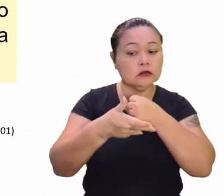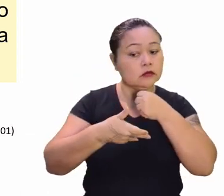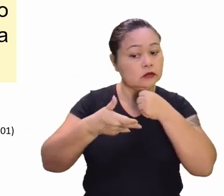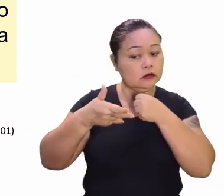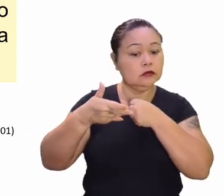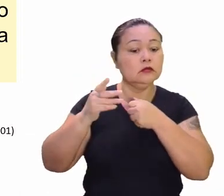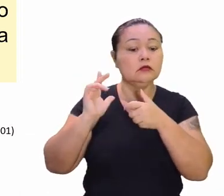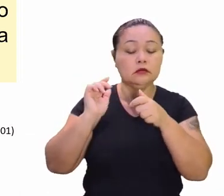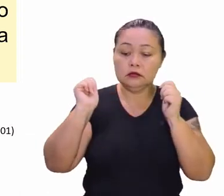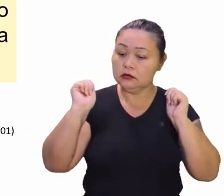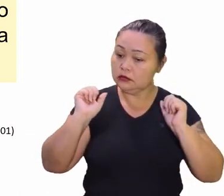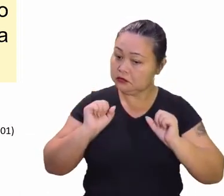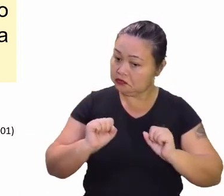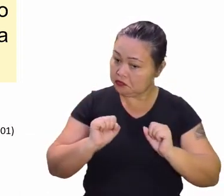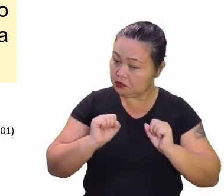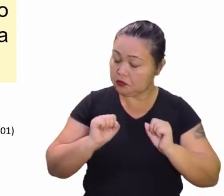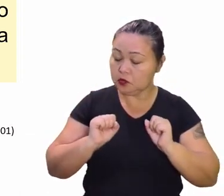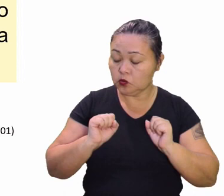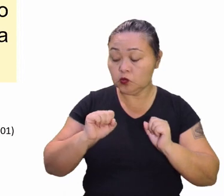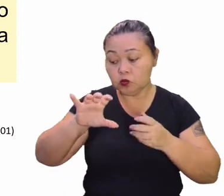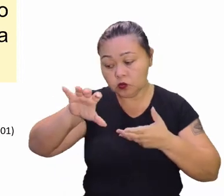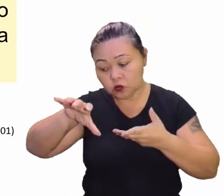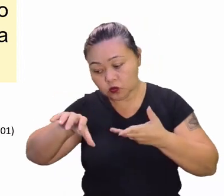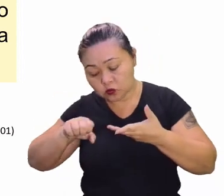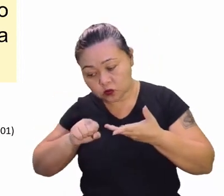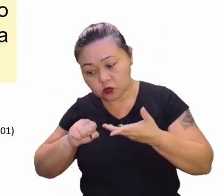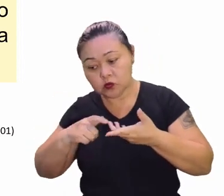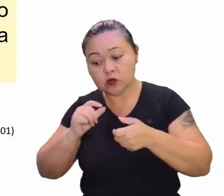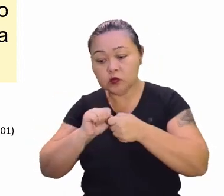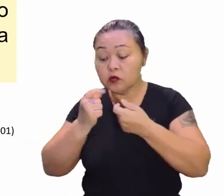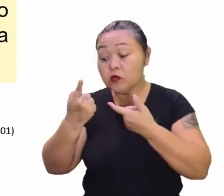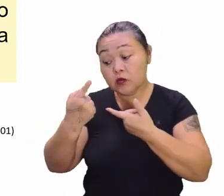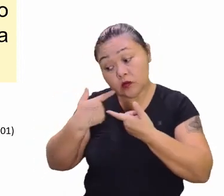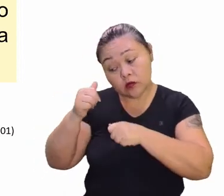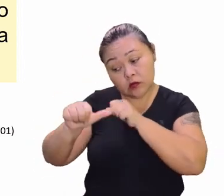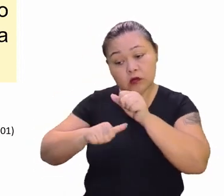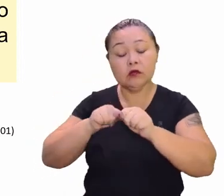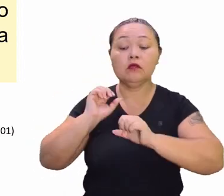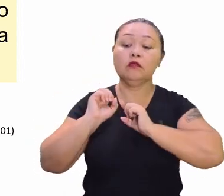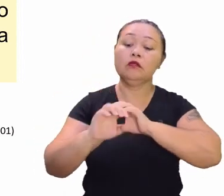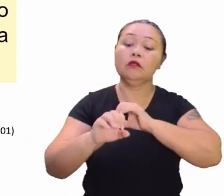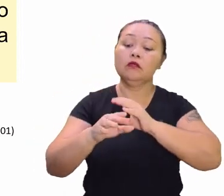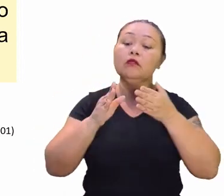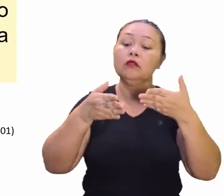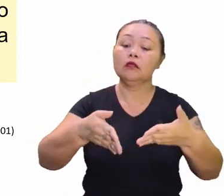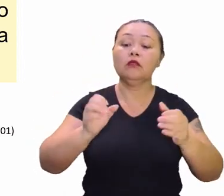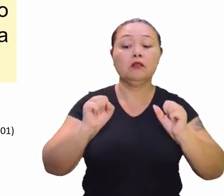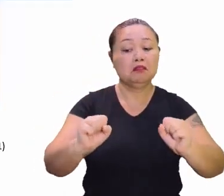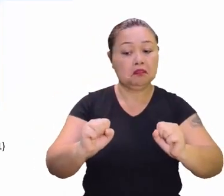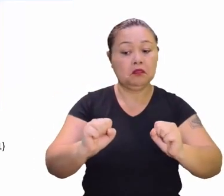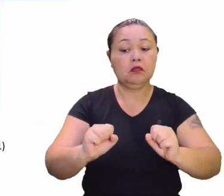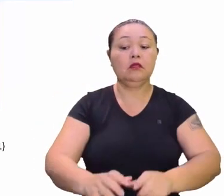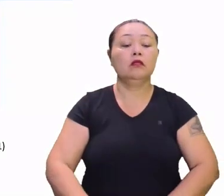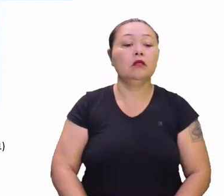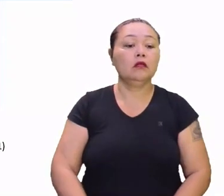básica, bem, né? Um estudo, né? Exatamente, o estudo aplicado à educação, pode.